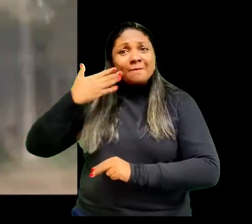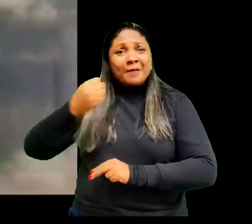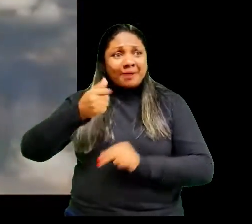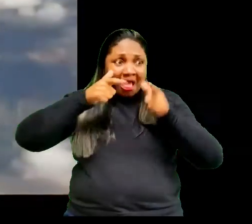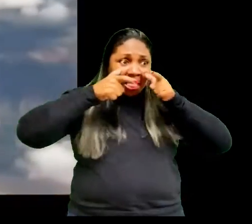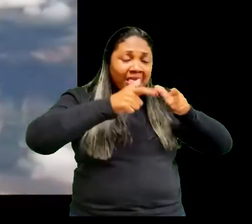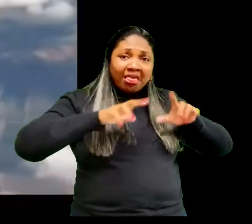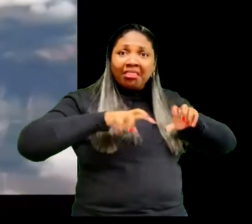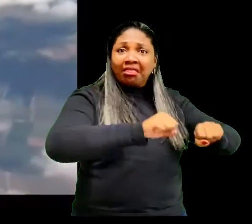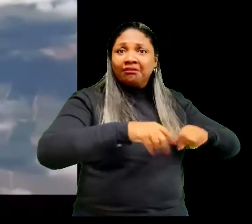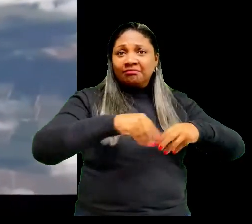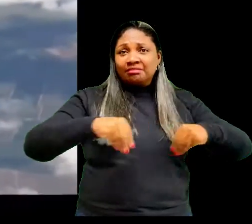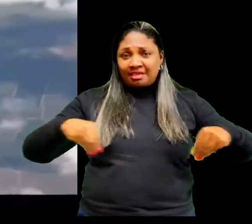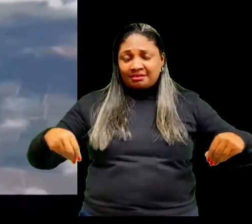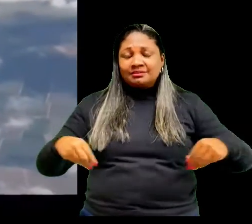terras.